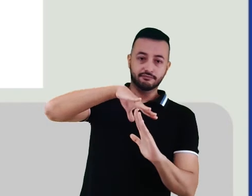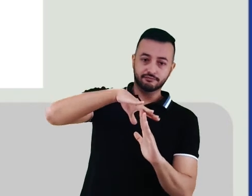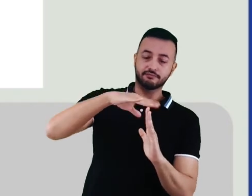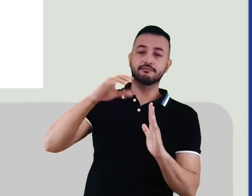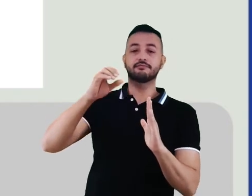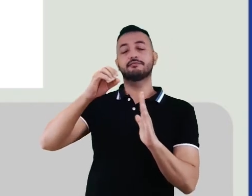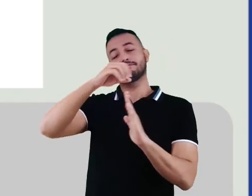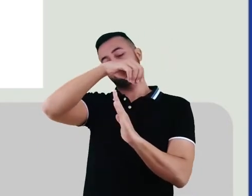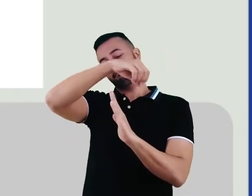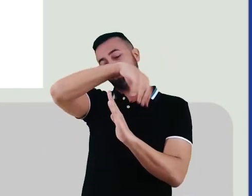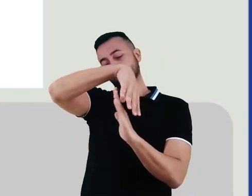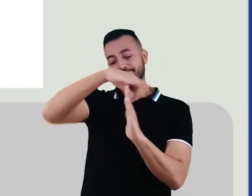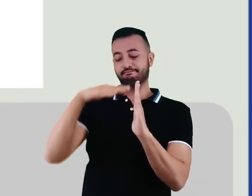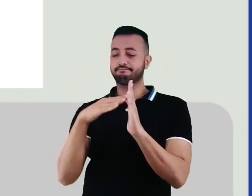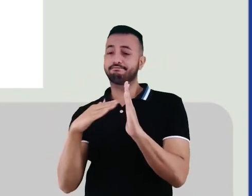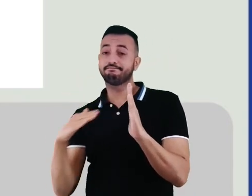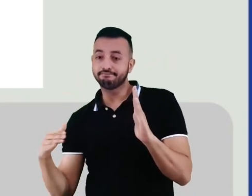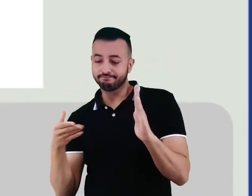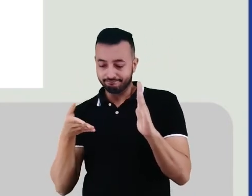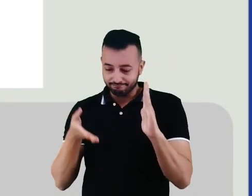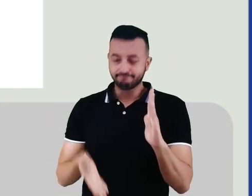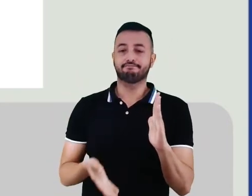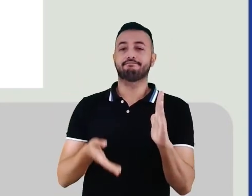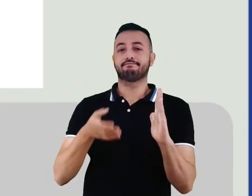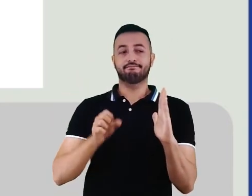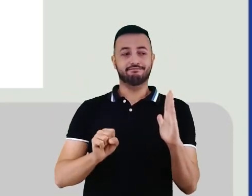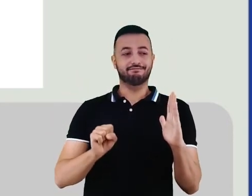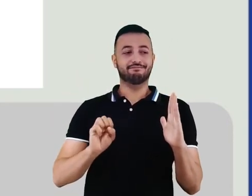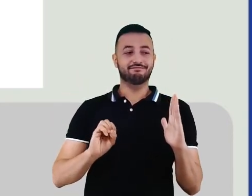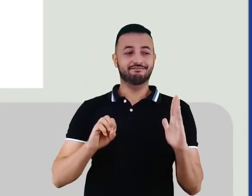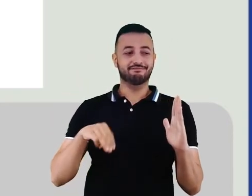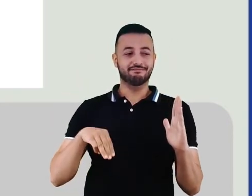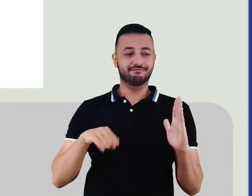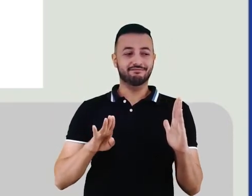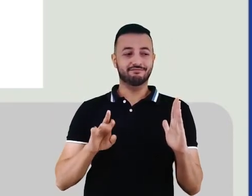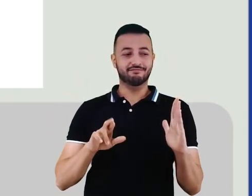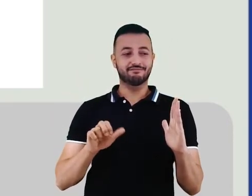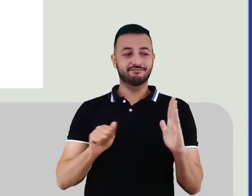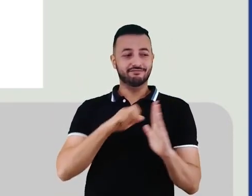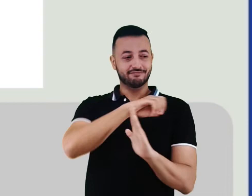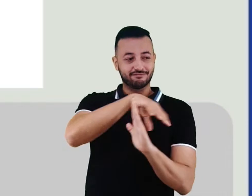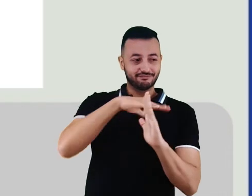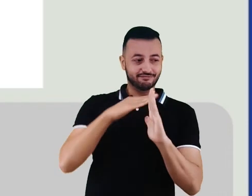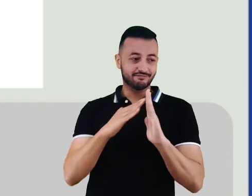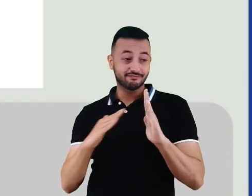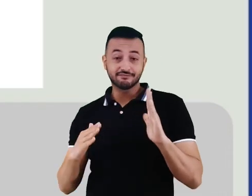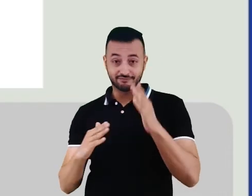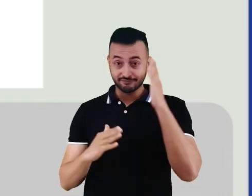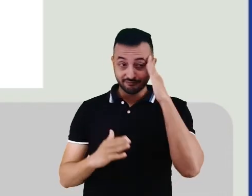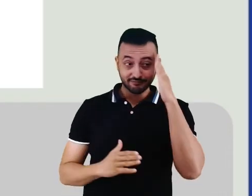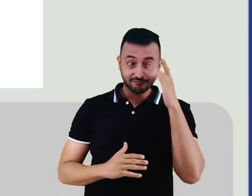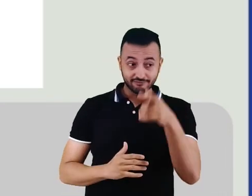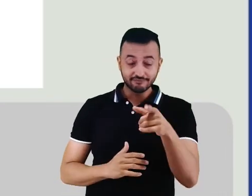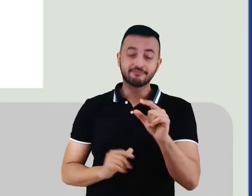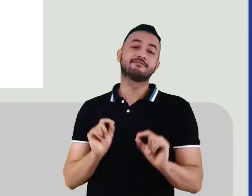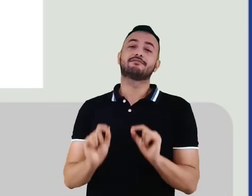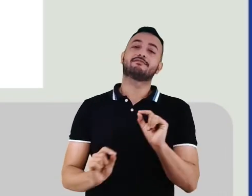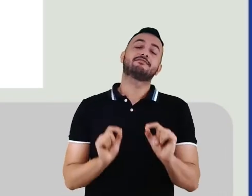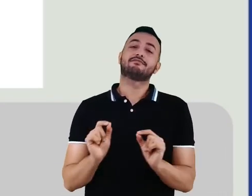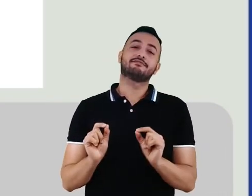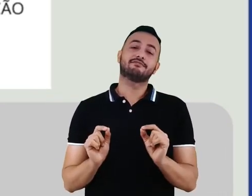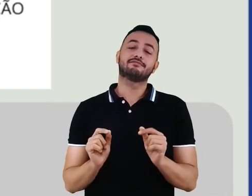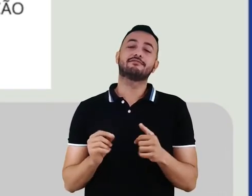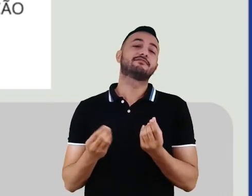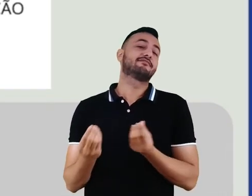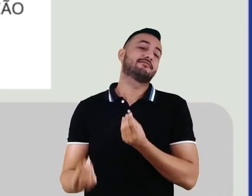está alcançando, que é o quê? A sombra, isso mesmo. Então você entendeu o que são